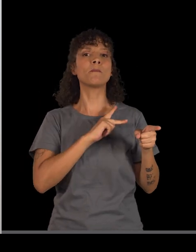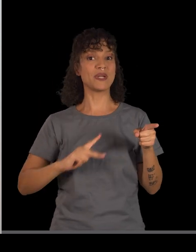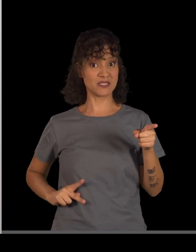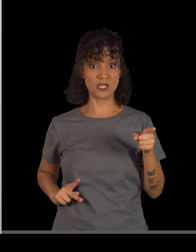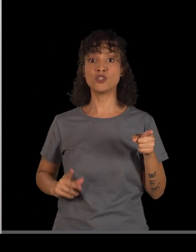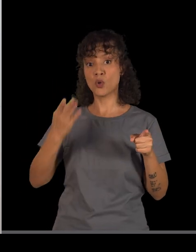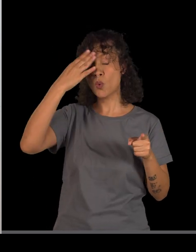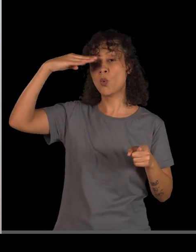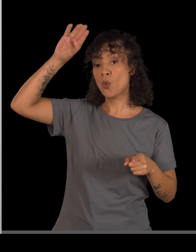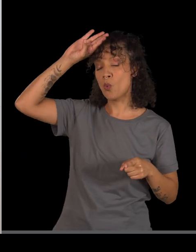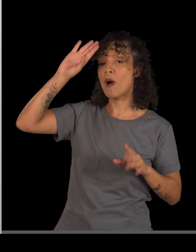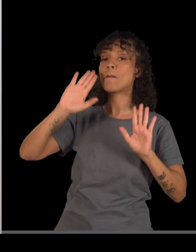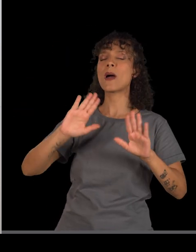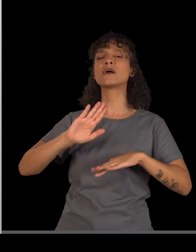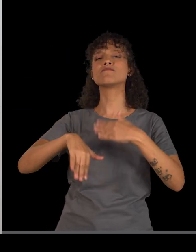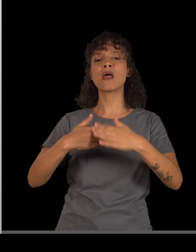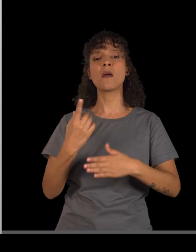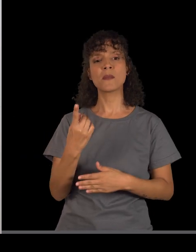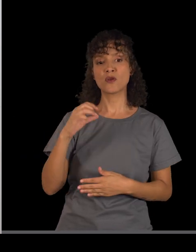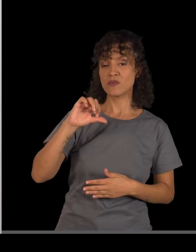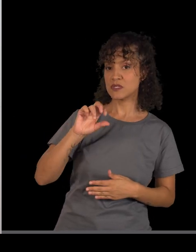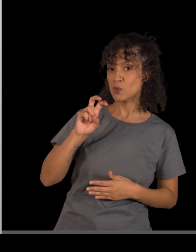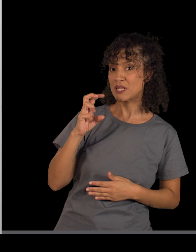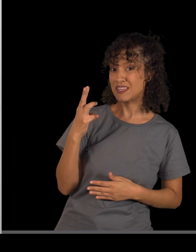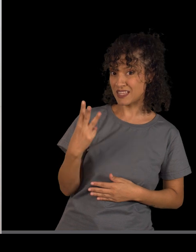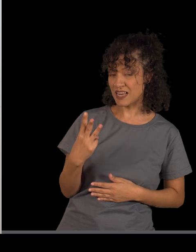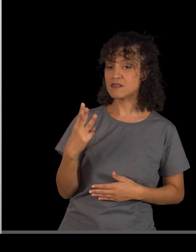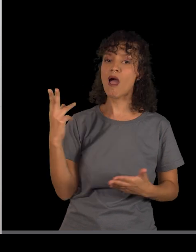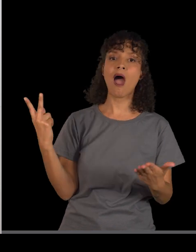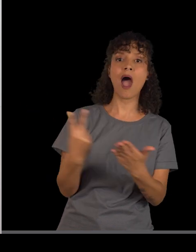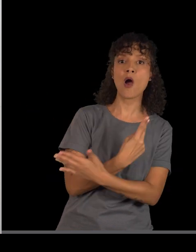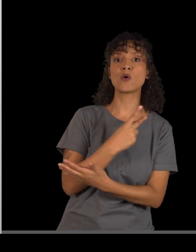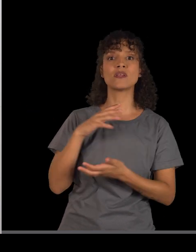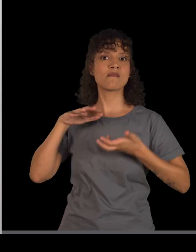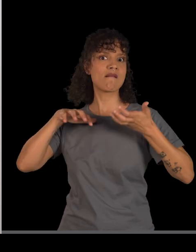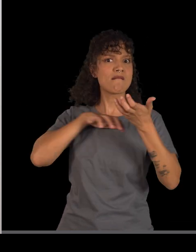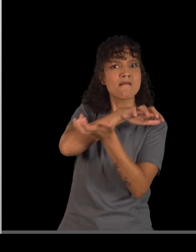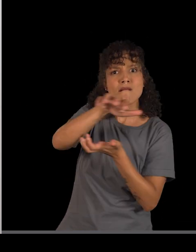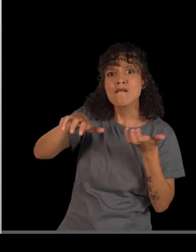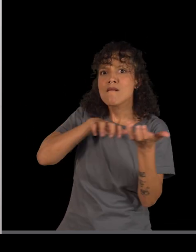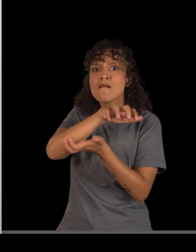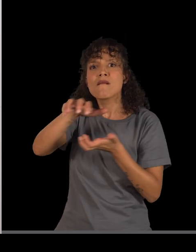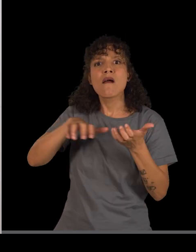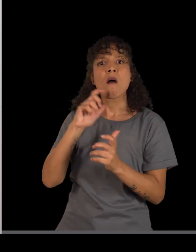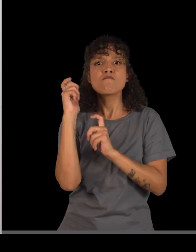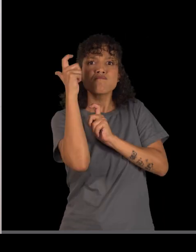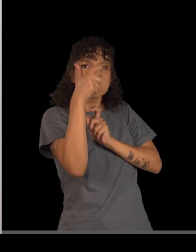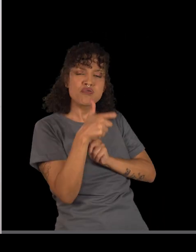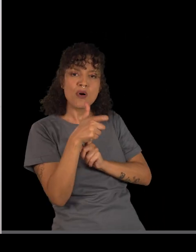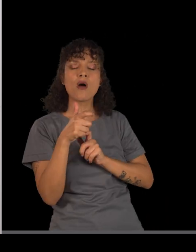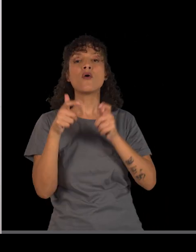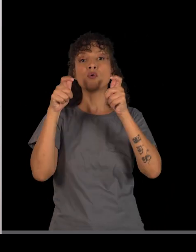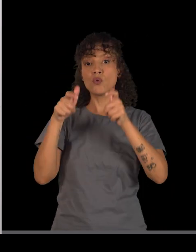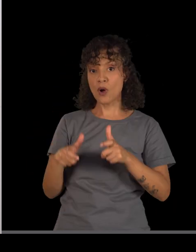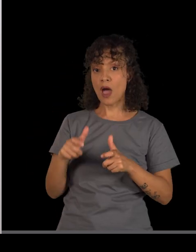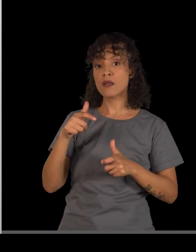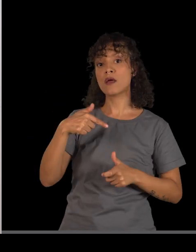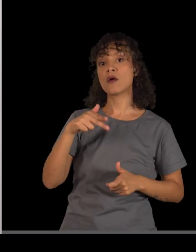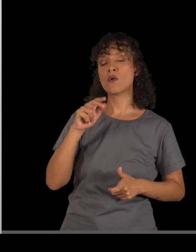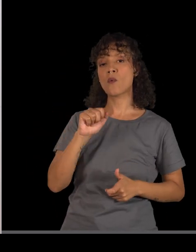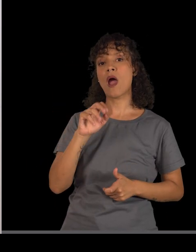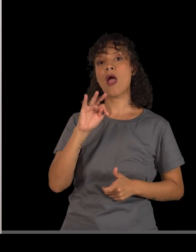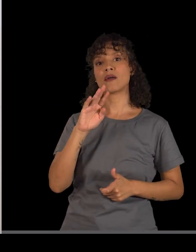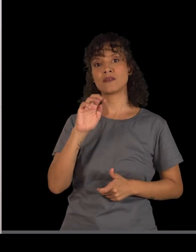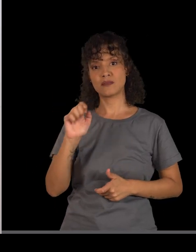em 1953, ele sofreu então a primeira reação armada num quartel chamado Quartel